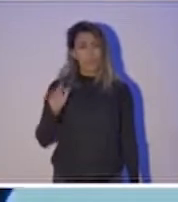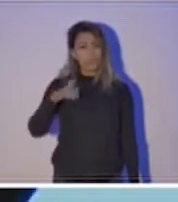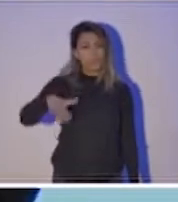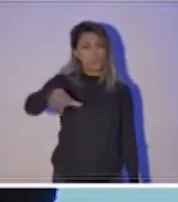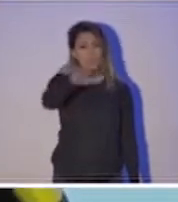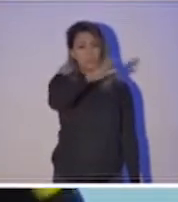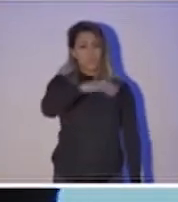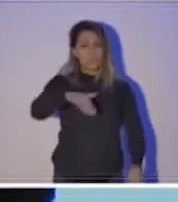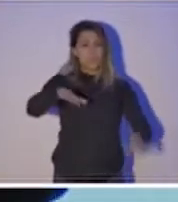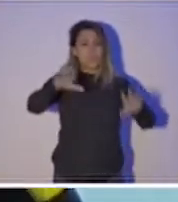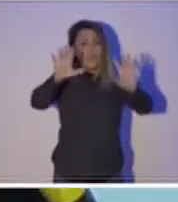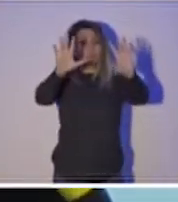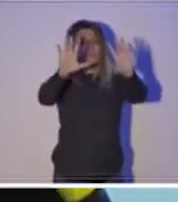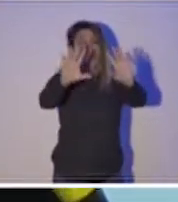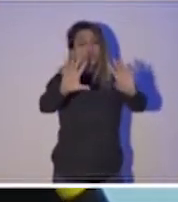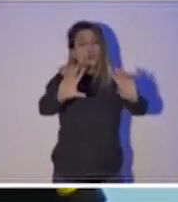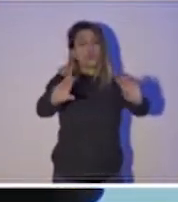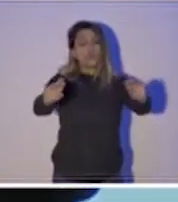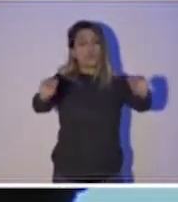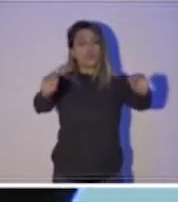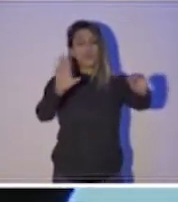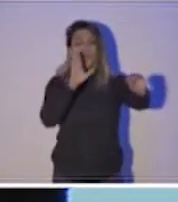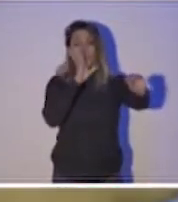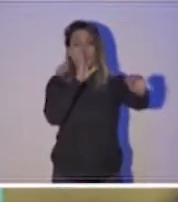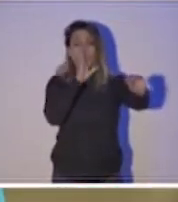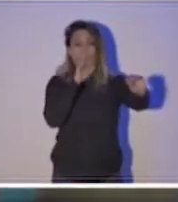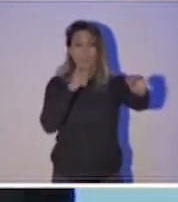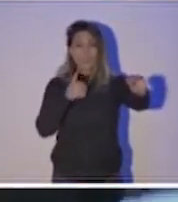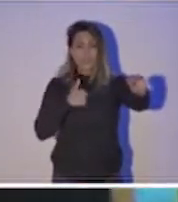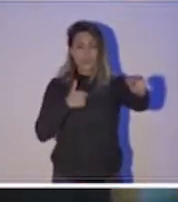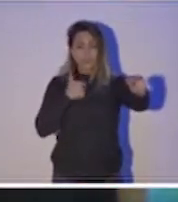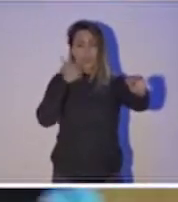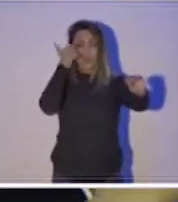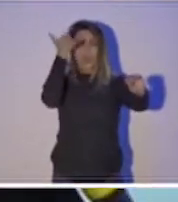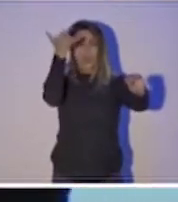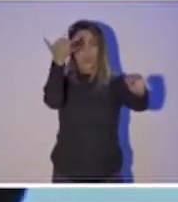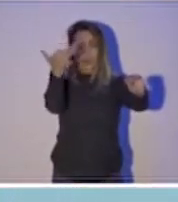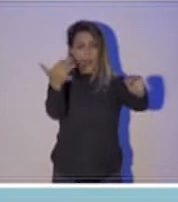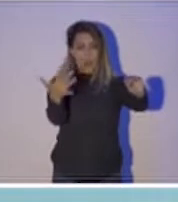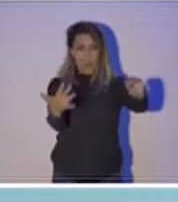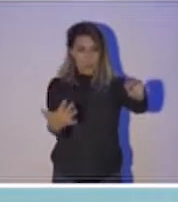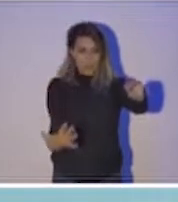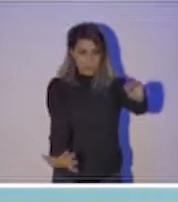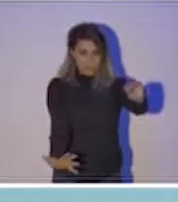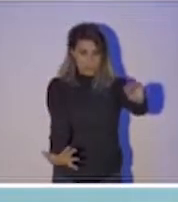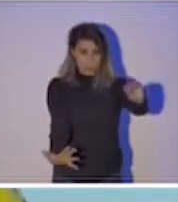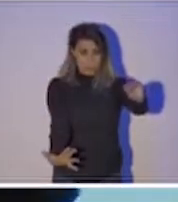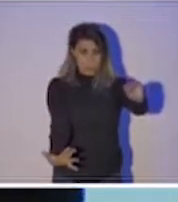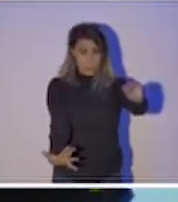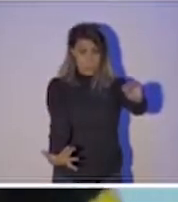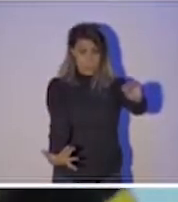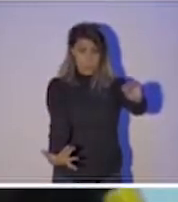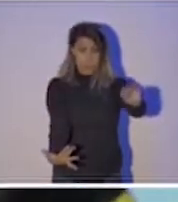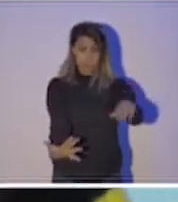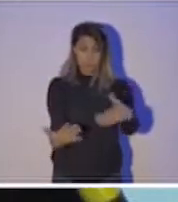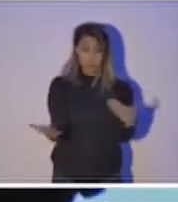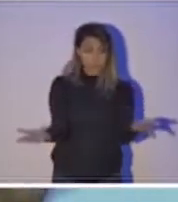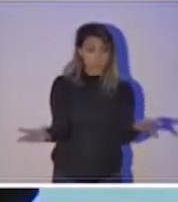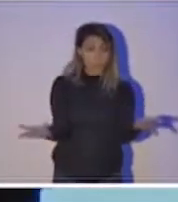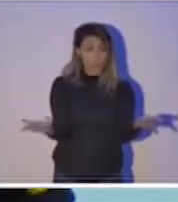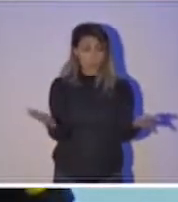estiver absolutamente em silêncio. Quando qualquer um deles estiver falando, todos, inclusive